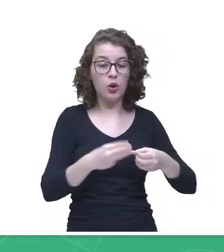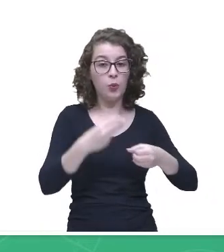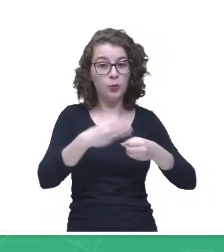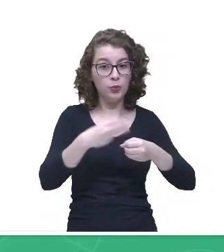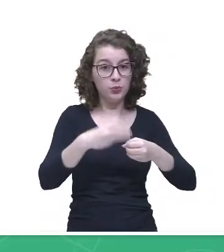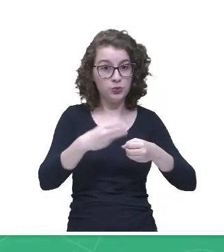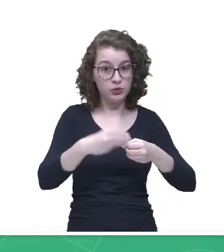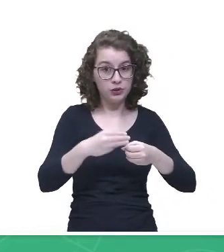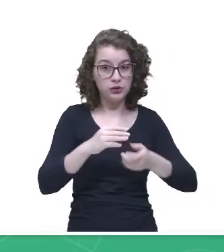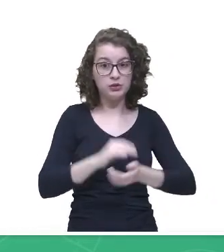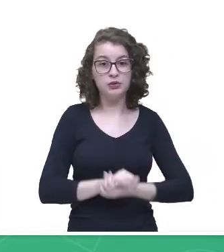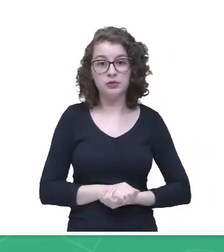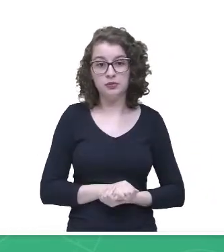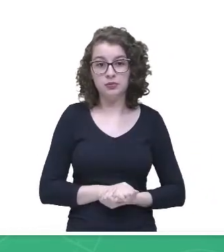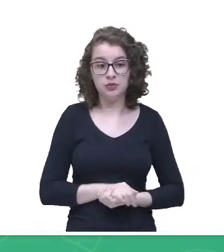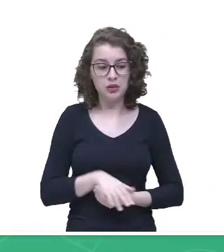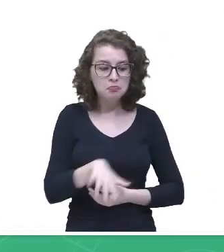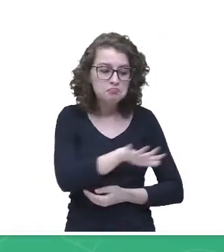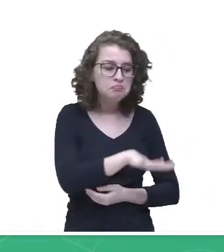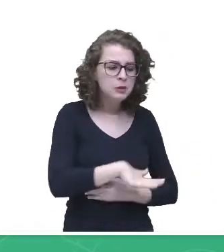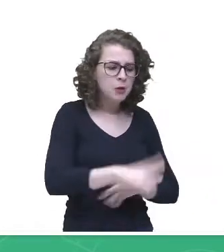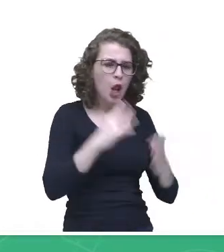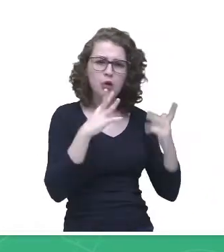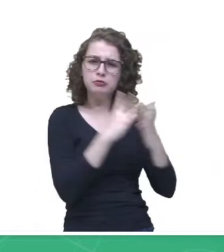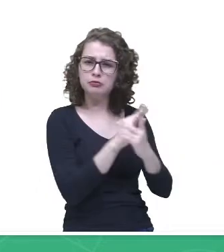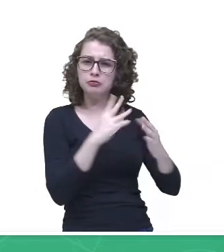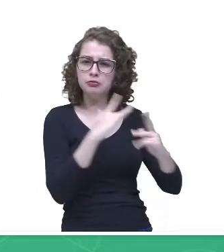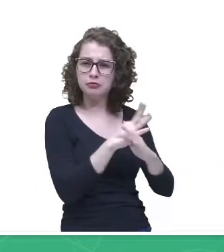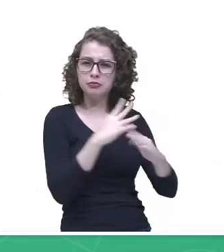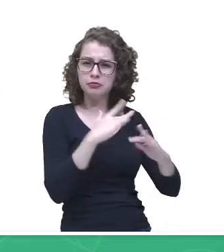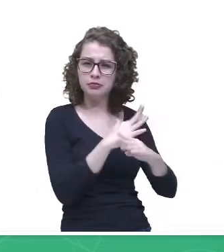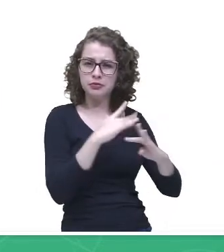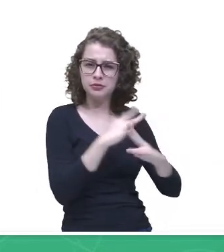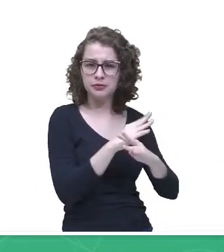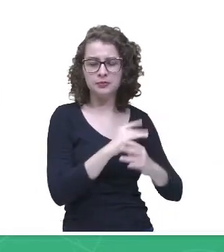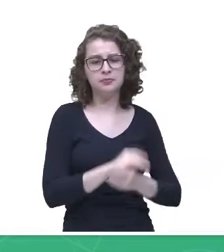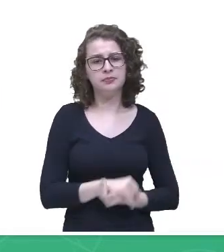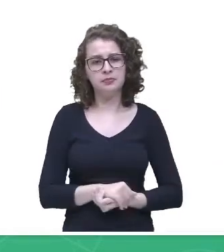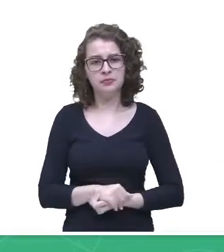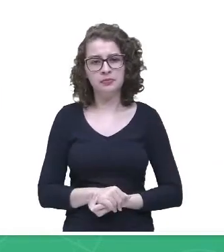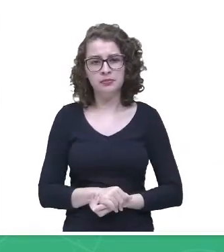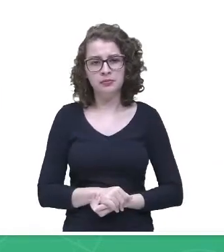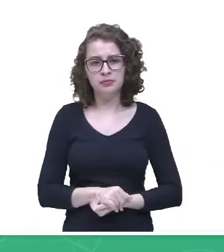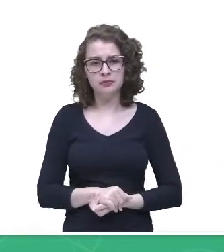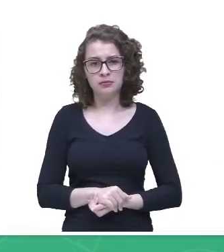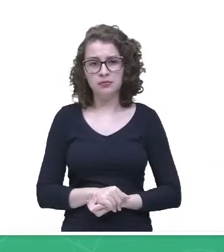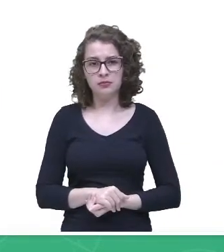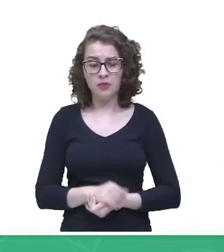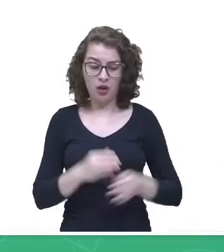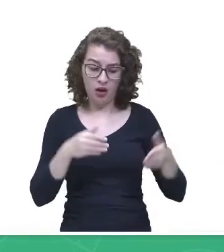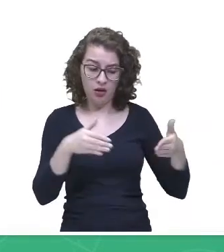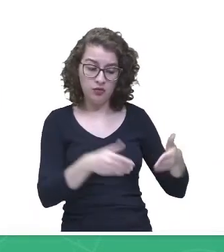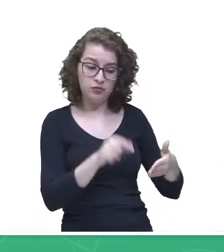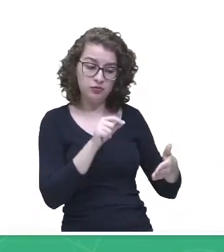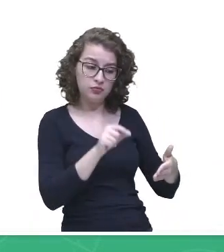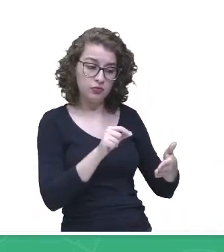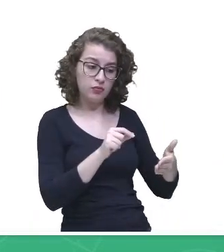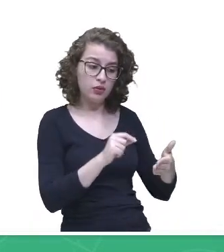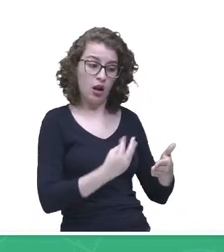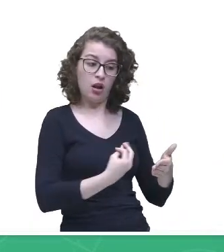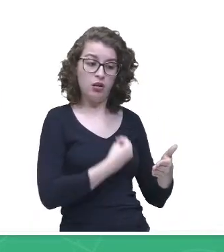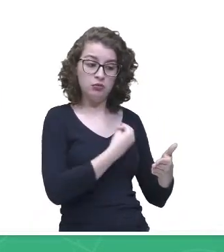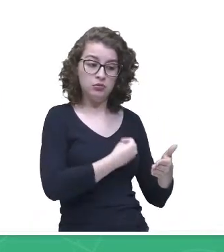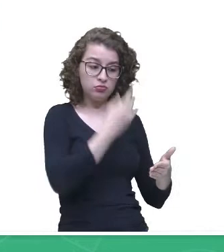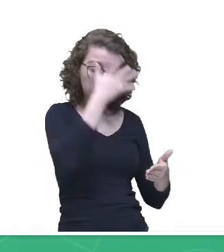a parte mais urbanizada, por exemplo, tá? Concentra, muitas vezes, o maior número